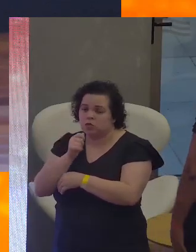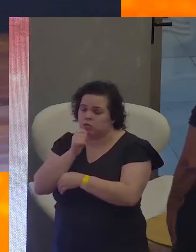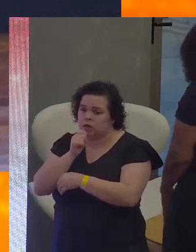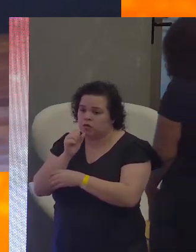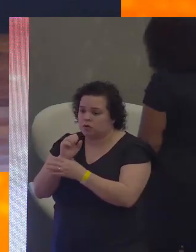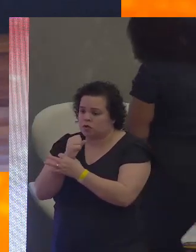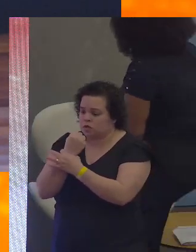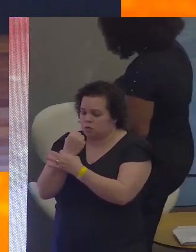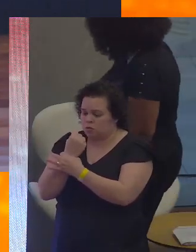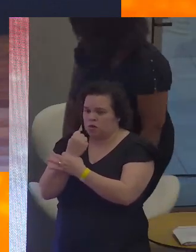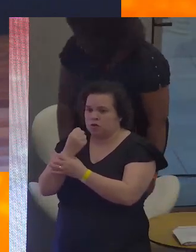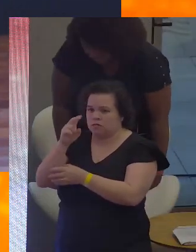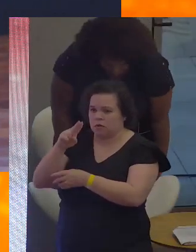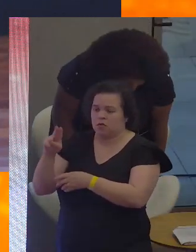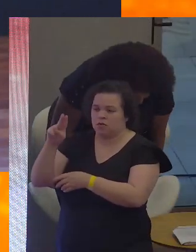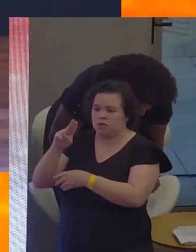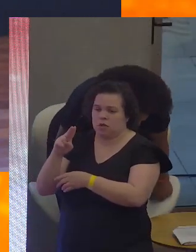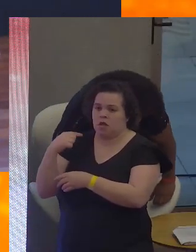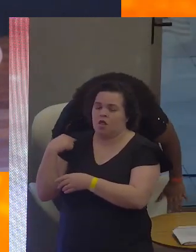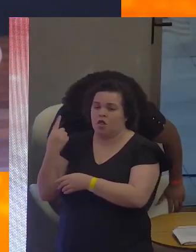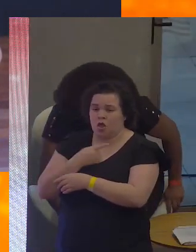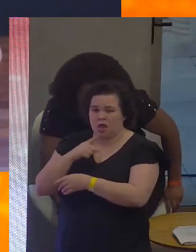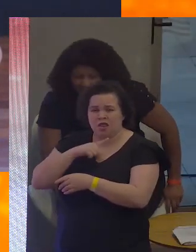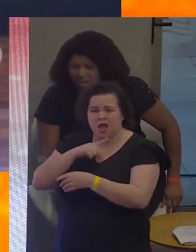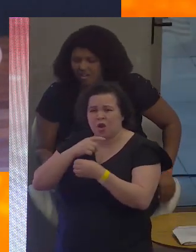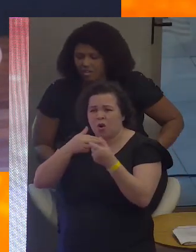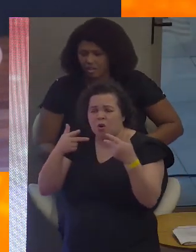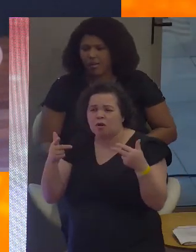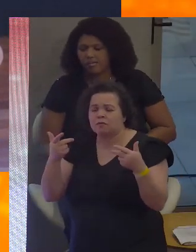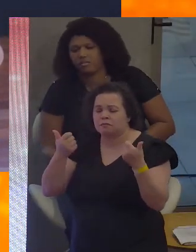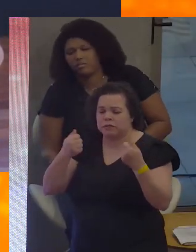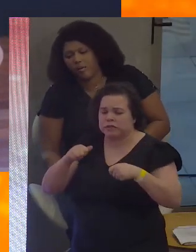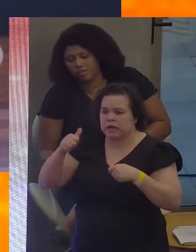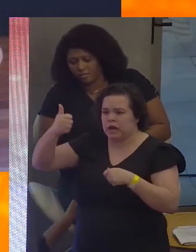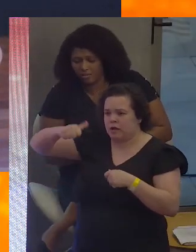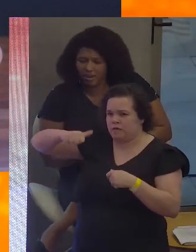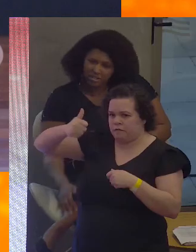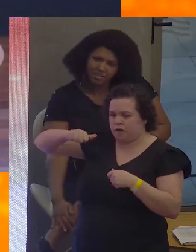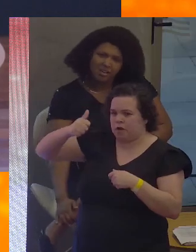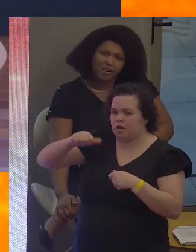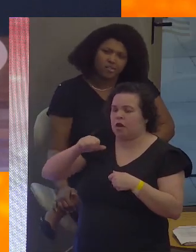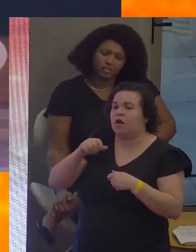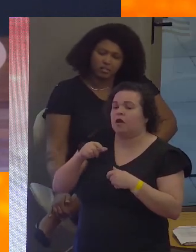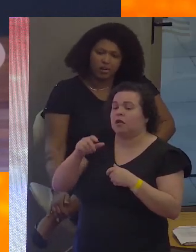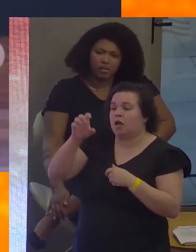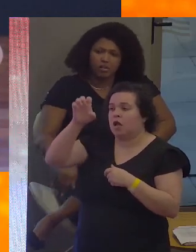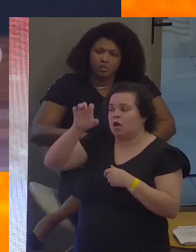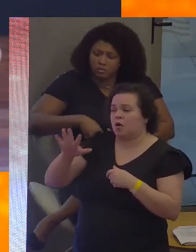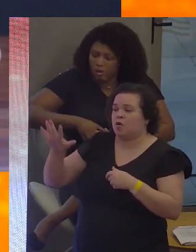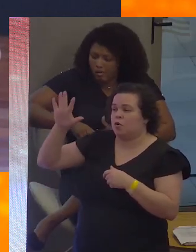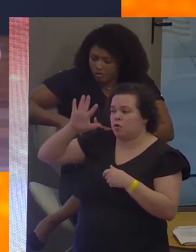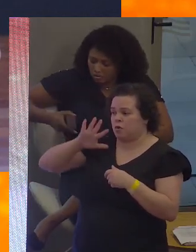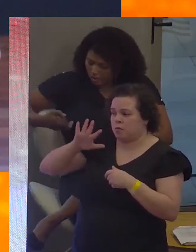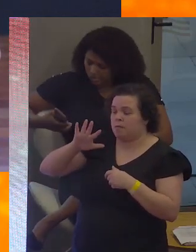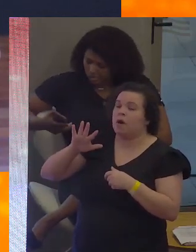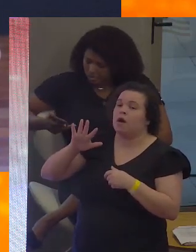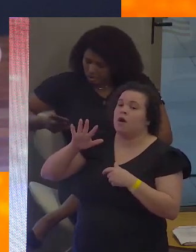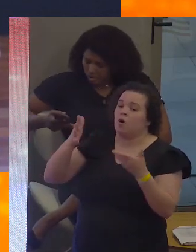uso, a gente tem que ter algumas questões aí serem avaliadas. Então, o mercado europeu é esse, o mercado europeu é um mercado